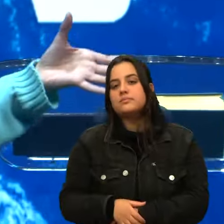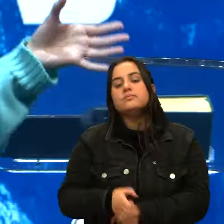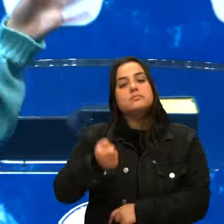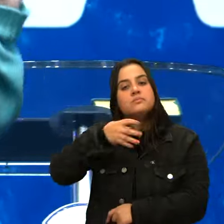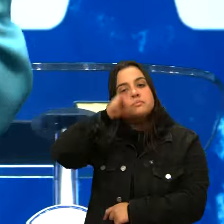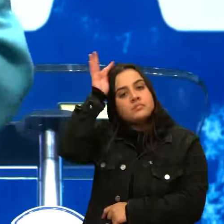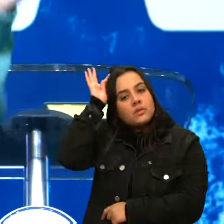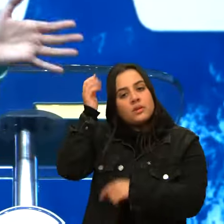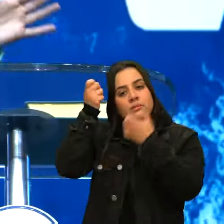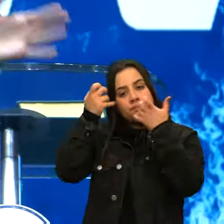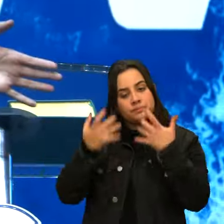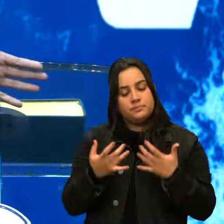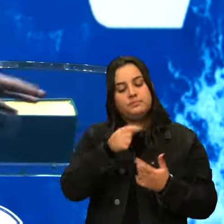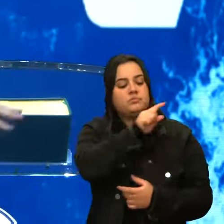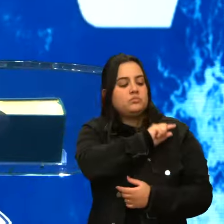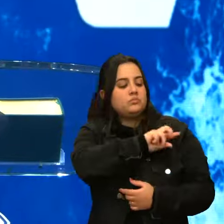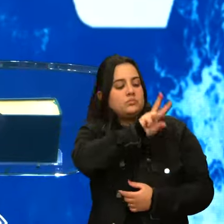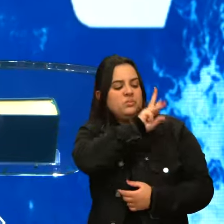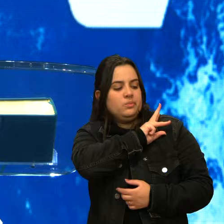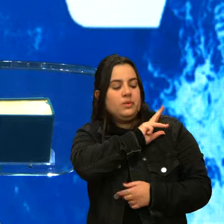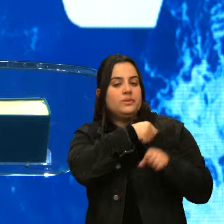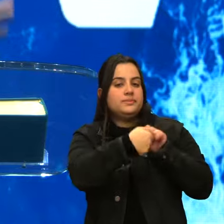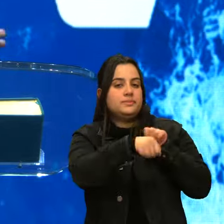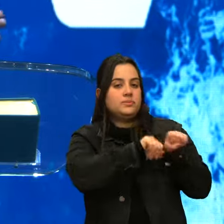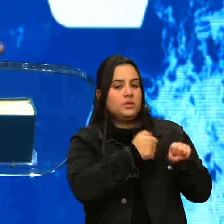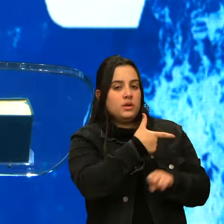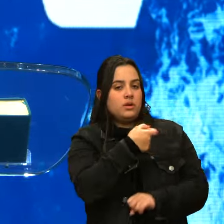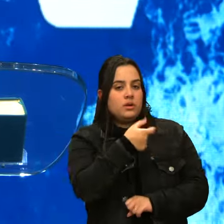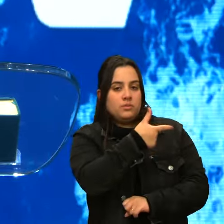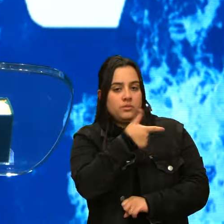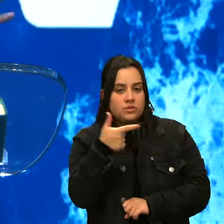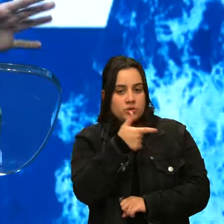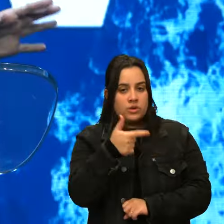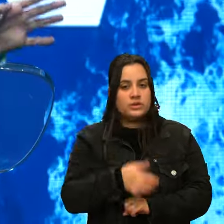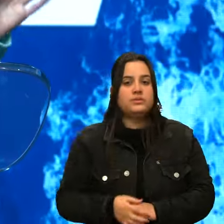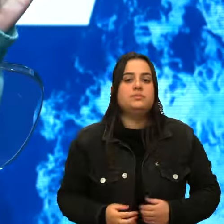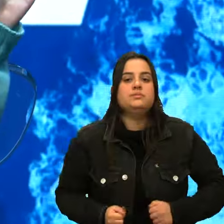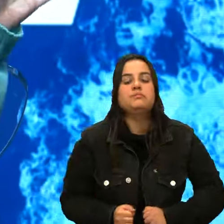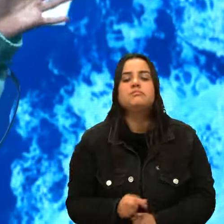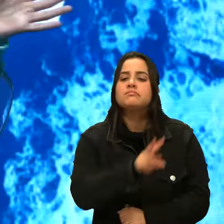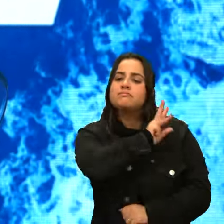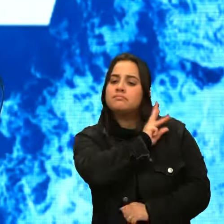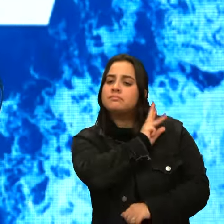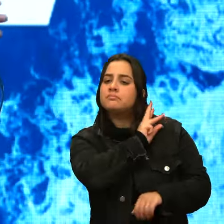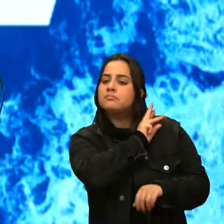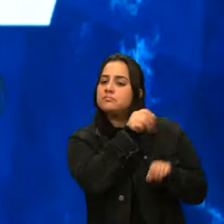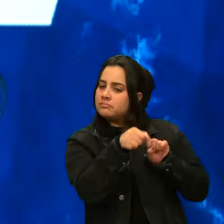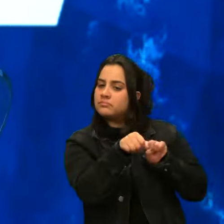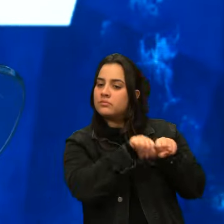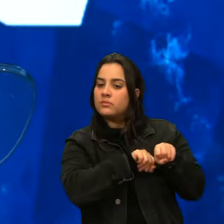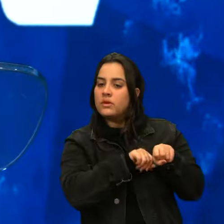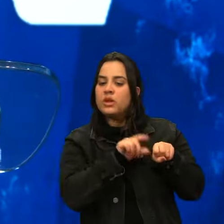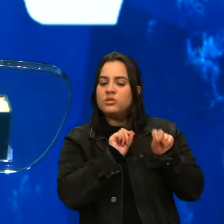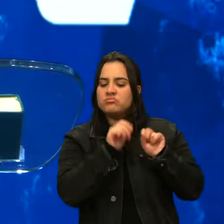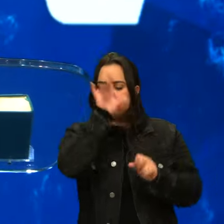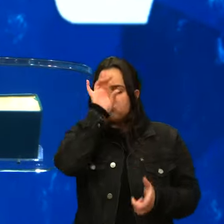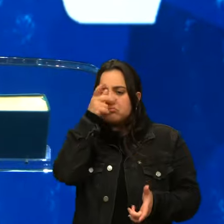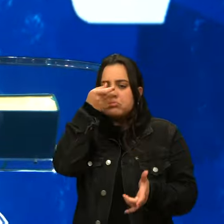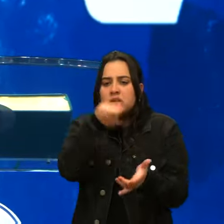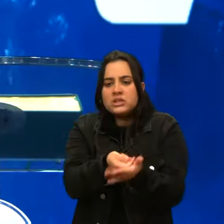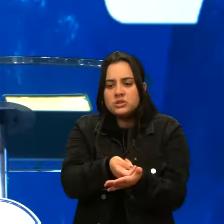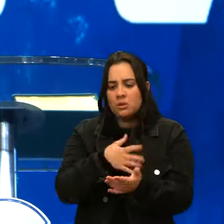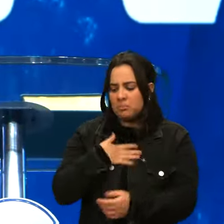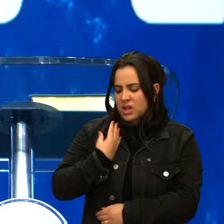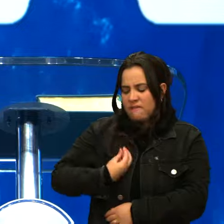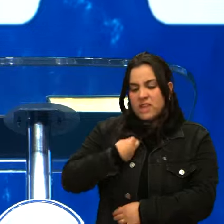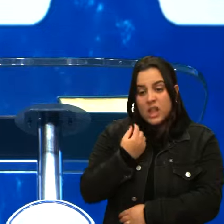ensino médio em 2022. Terminei o terceirão e decidi que eu ia entregar um ano da minha vida para o Senhor.